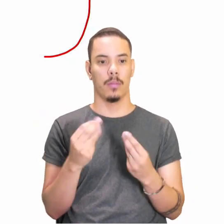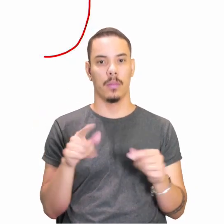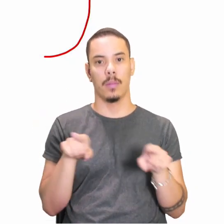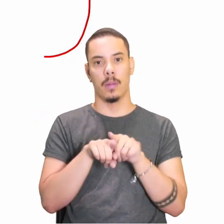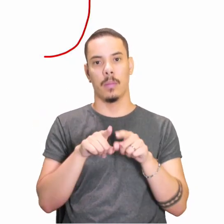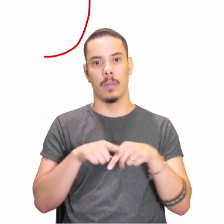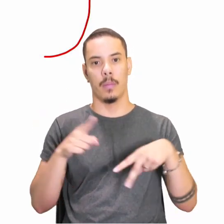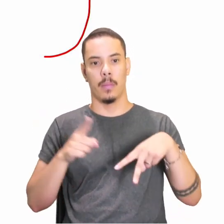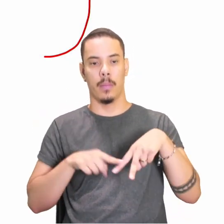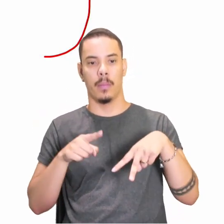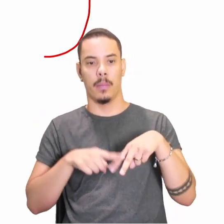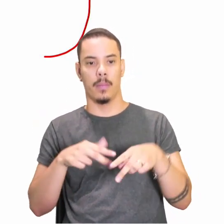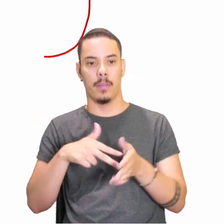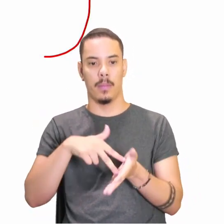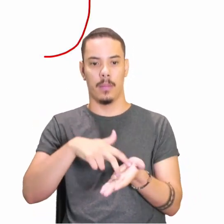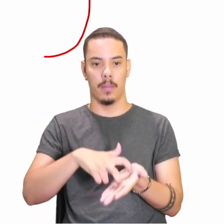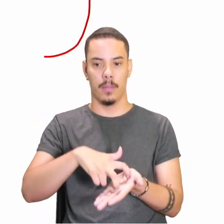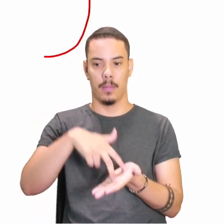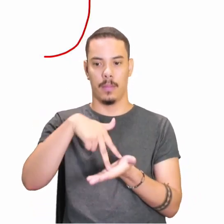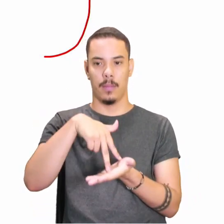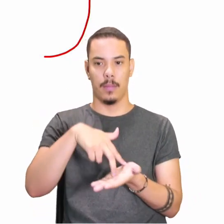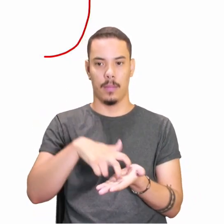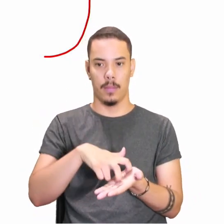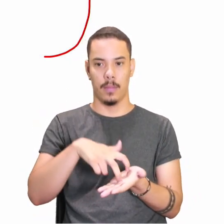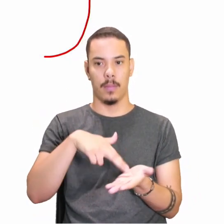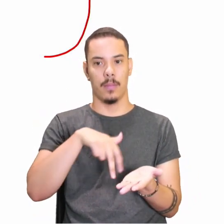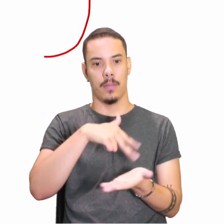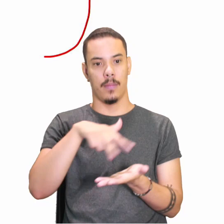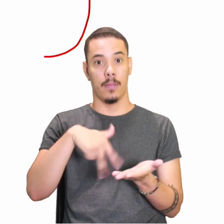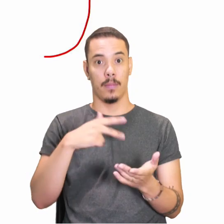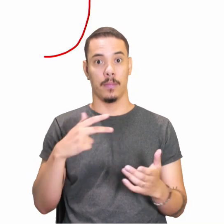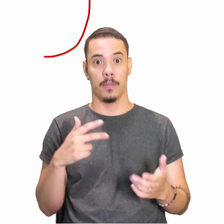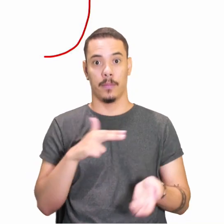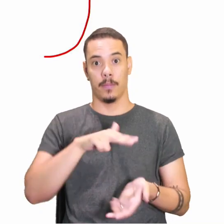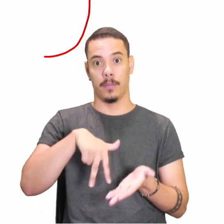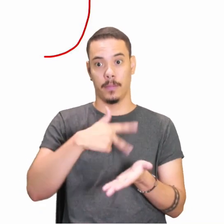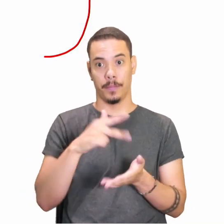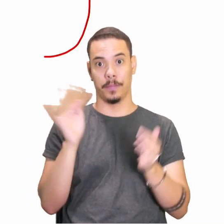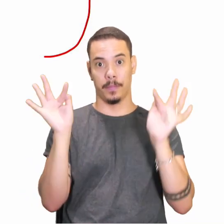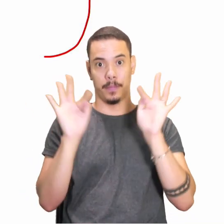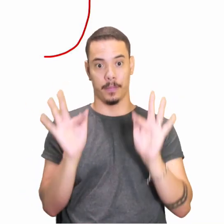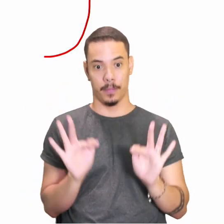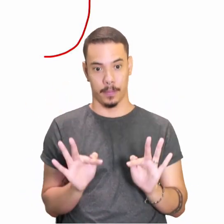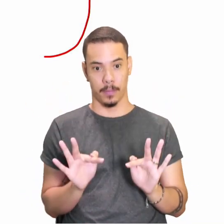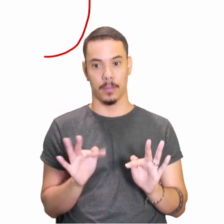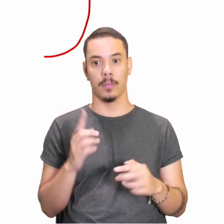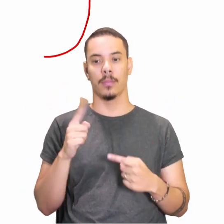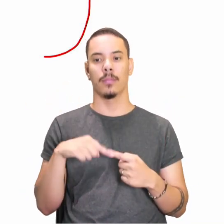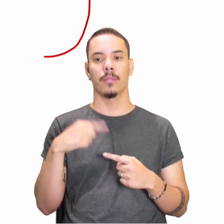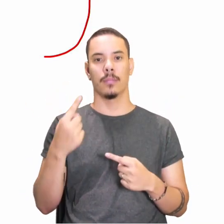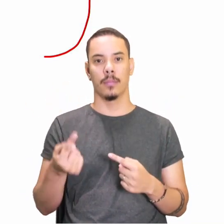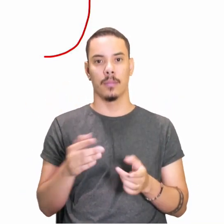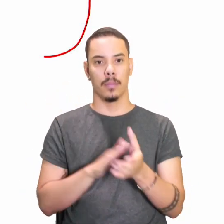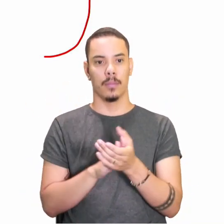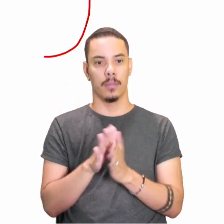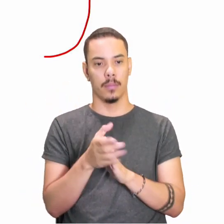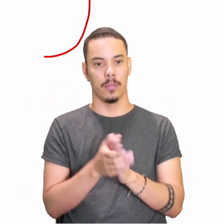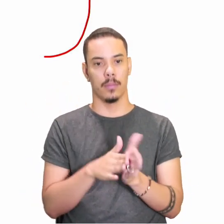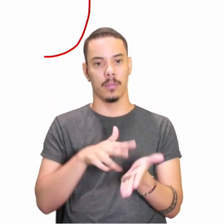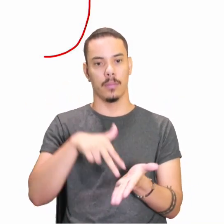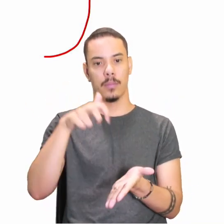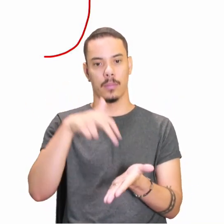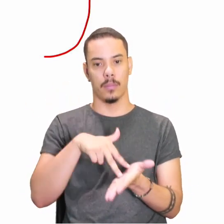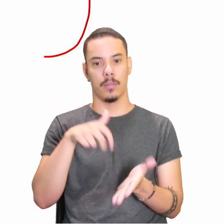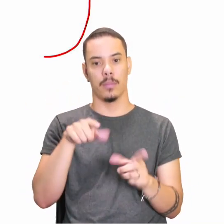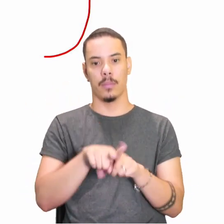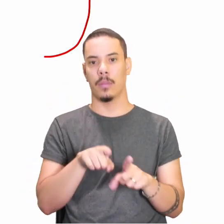pernas, descendo e subindo sem nunca parar com os quadris. Em seguida, sapateava miúdo e